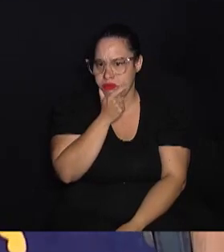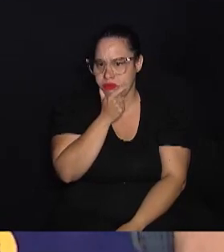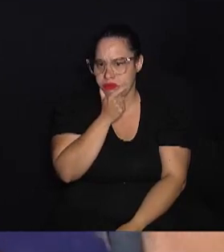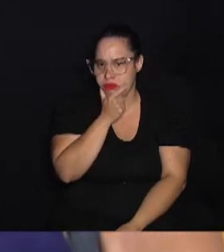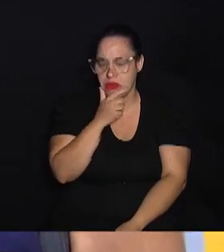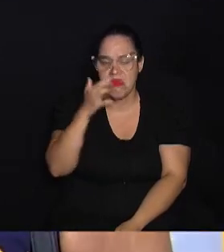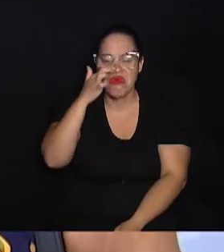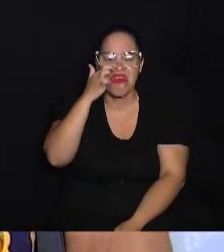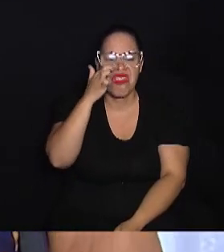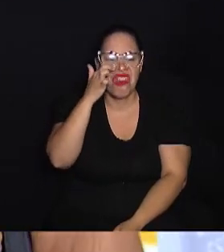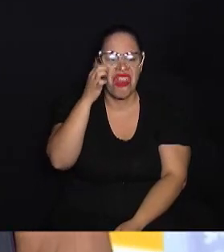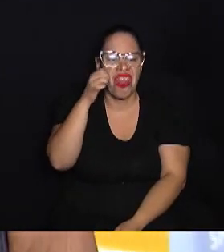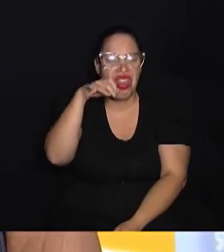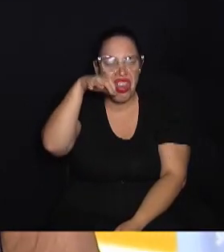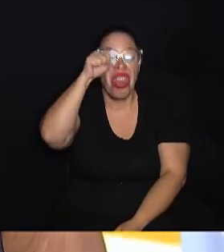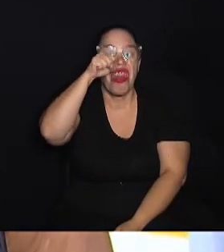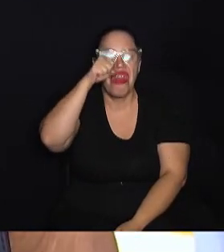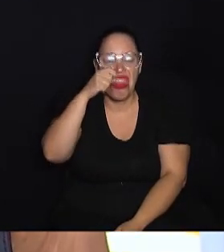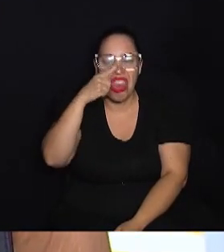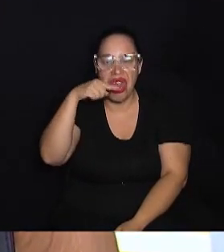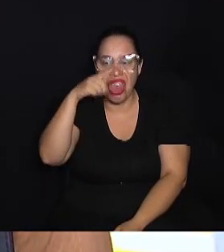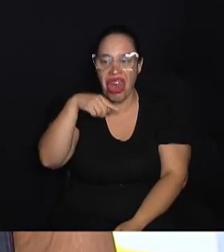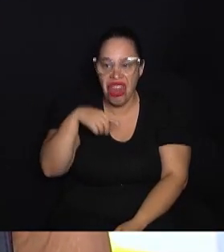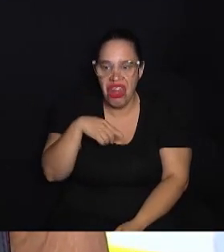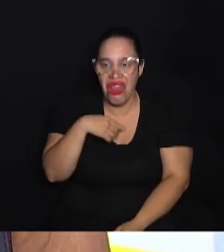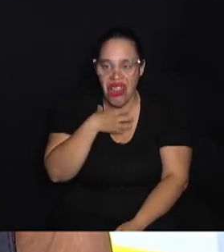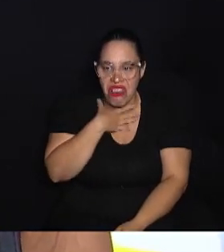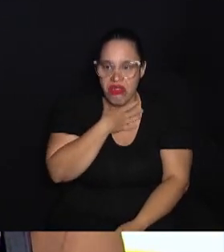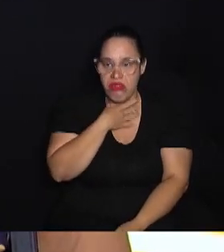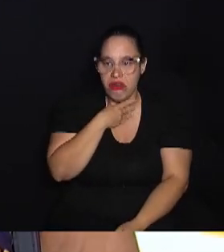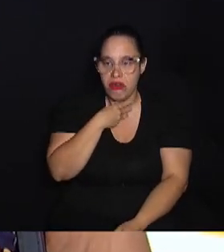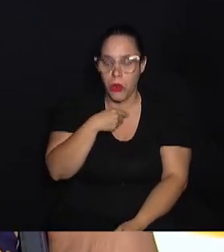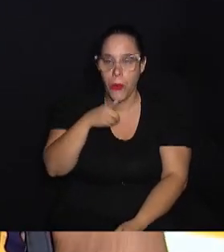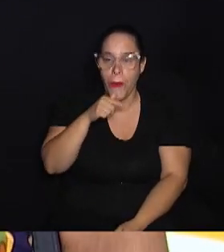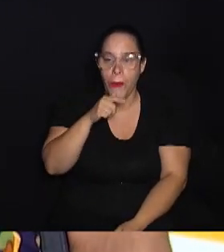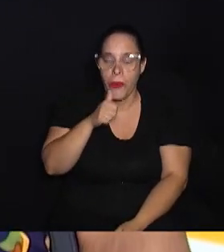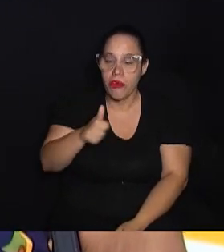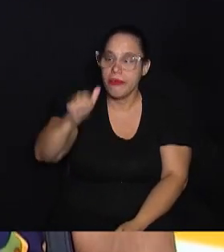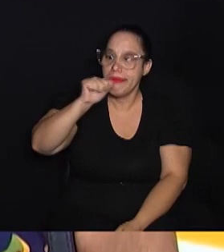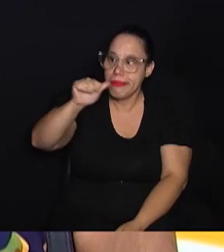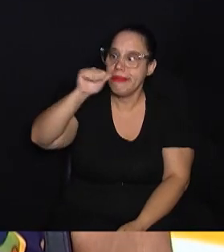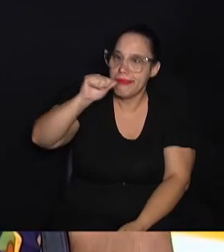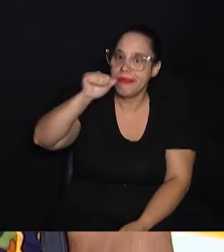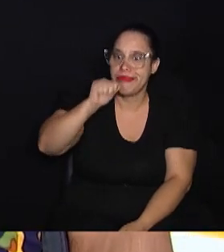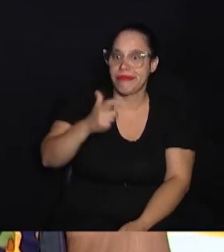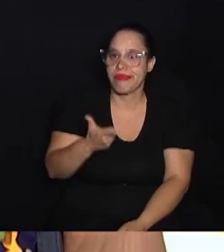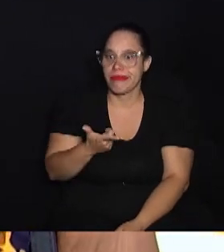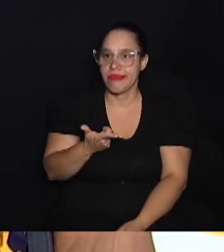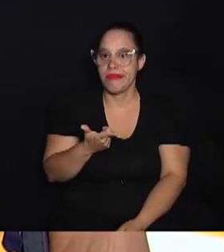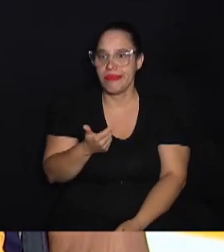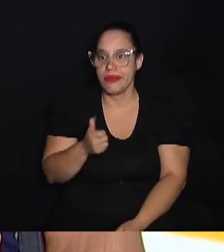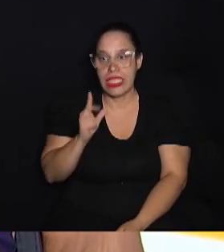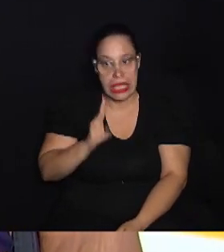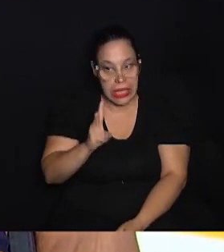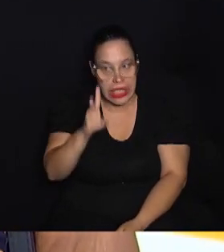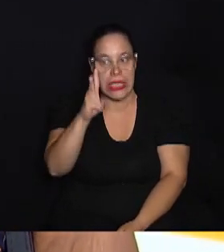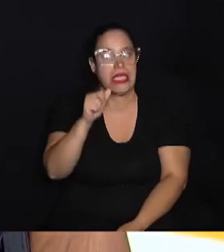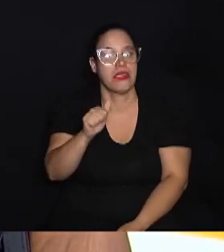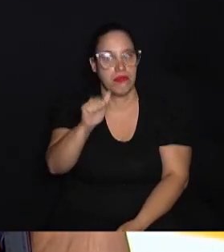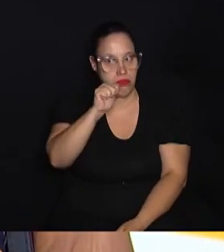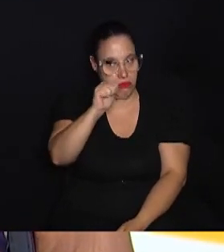O nariz fica seco, né? Toda hora tem que tomar água, porque também tem que sempre tomar água bastante,